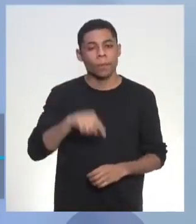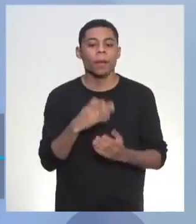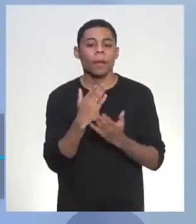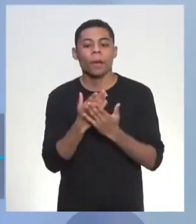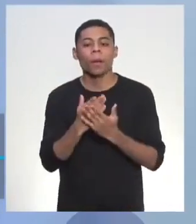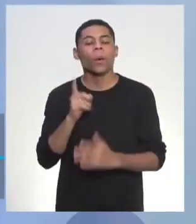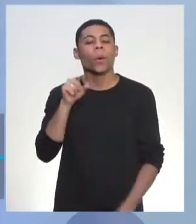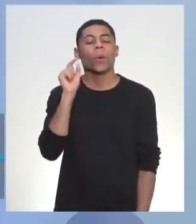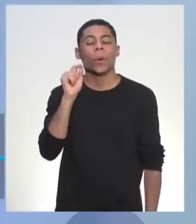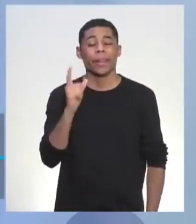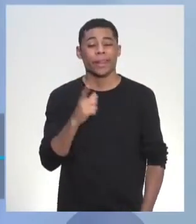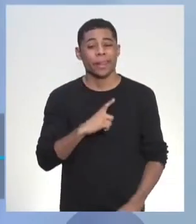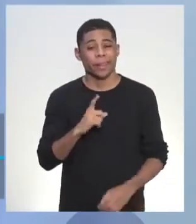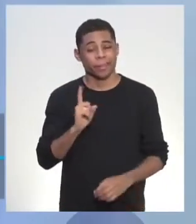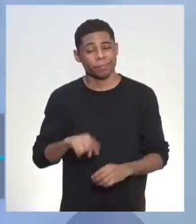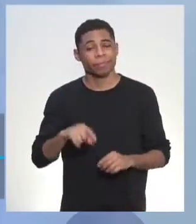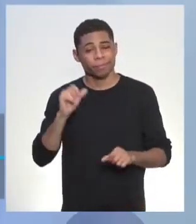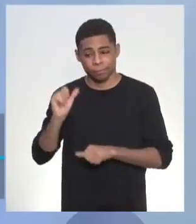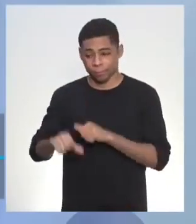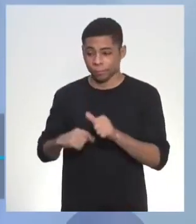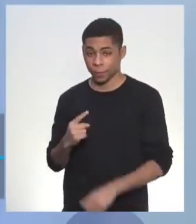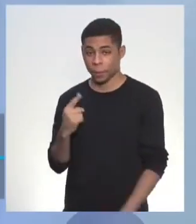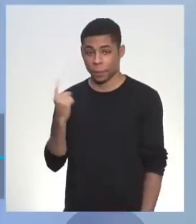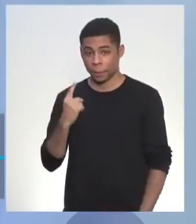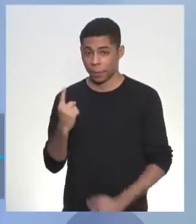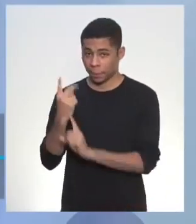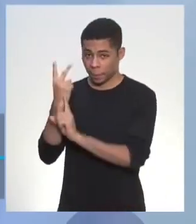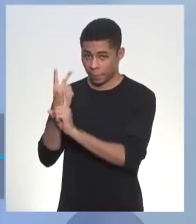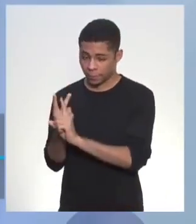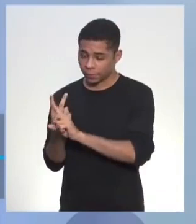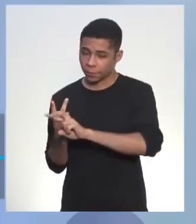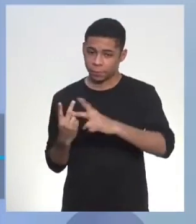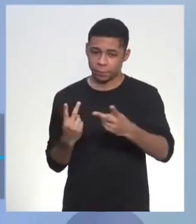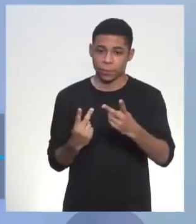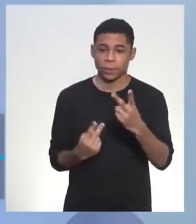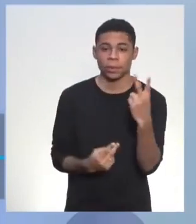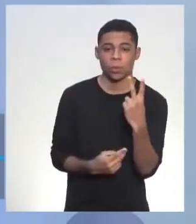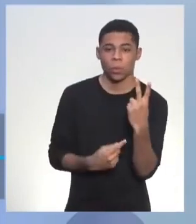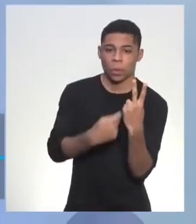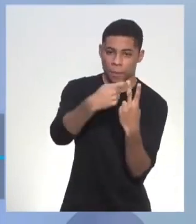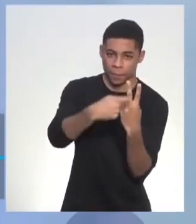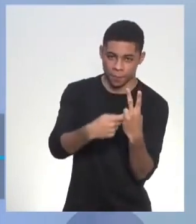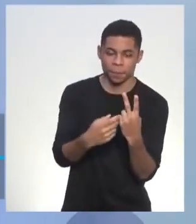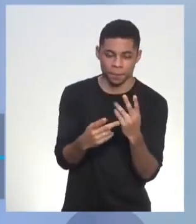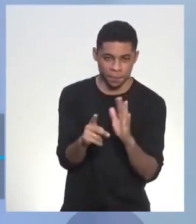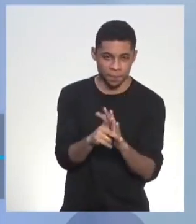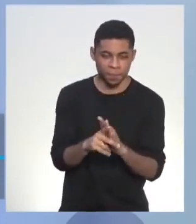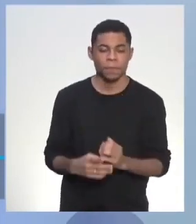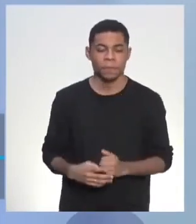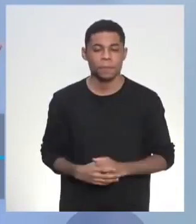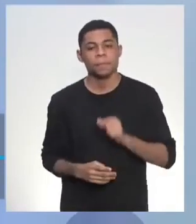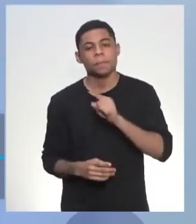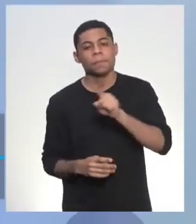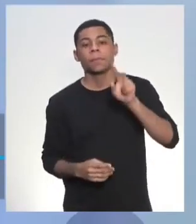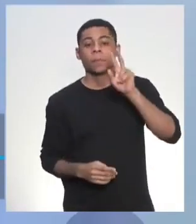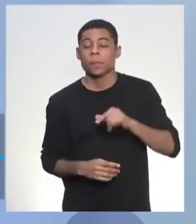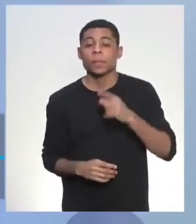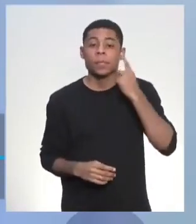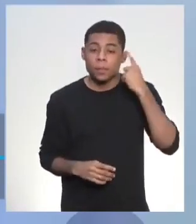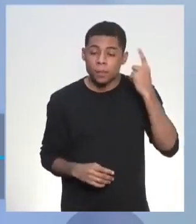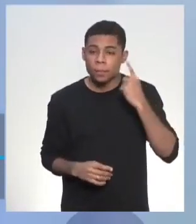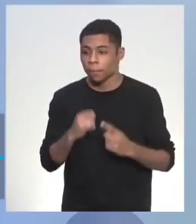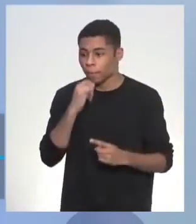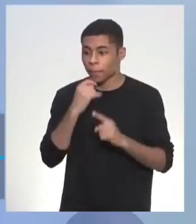hoje ela é uma transição entre o primeiro bimestre e o segundo bimestre. Então, a gente vai rever algumas coisas que